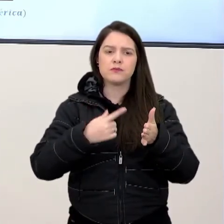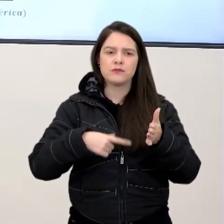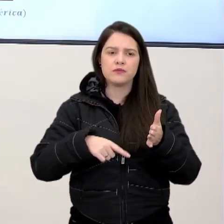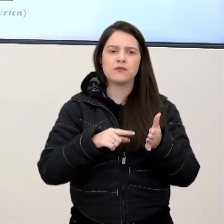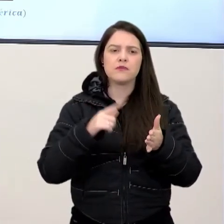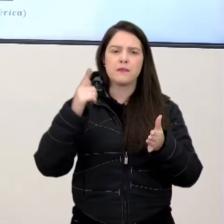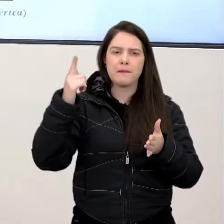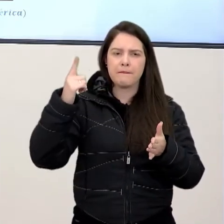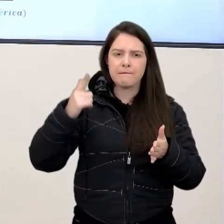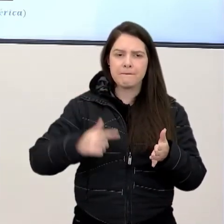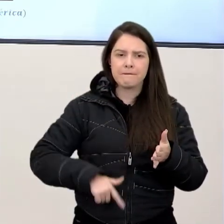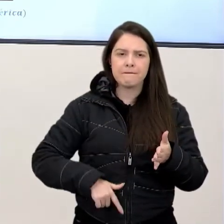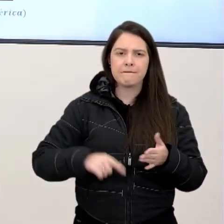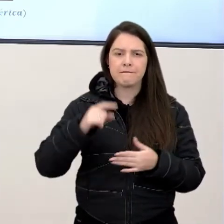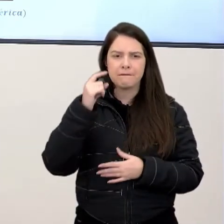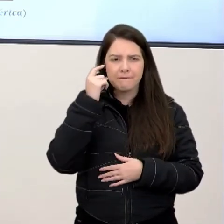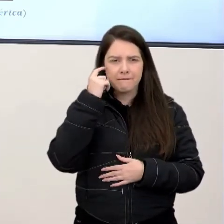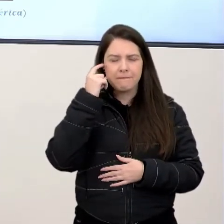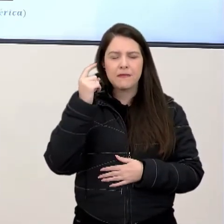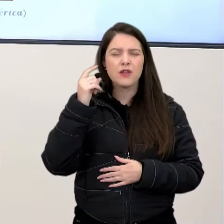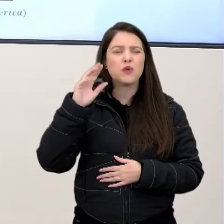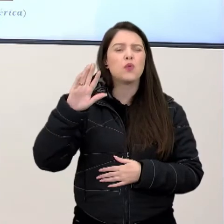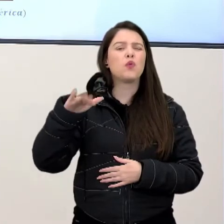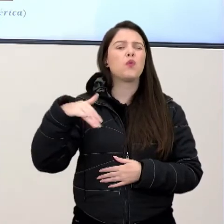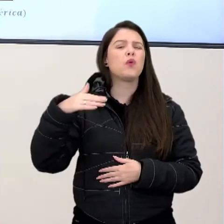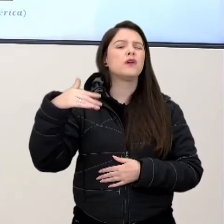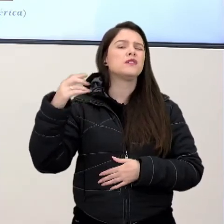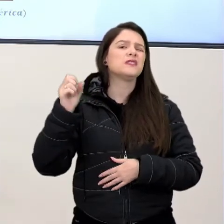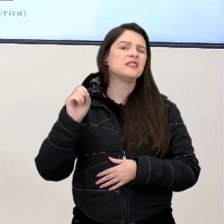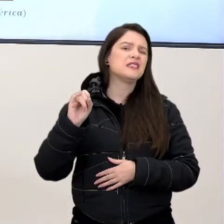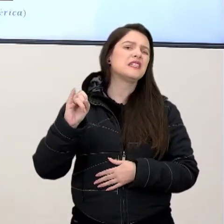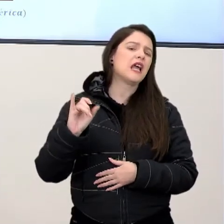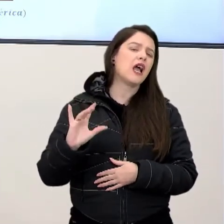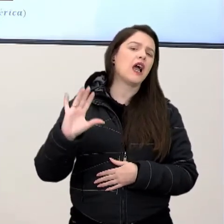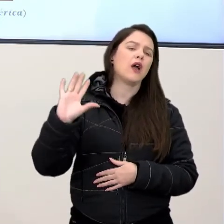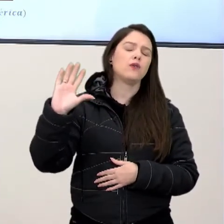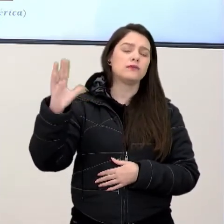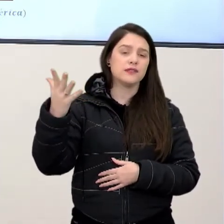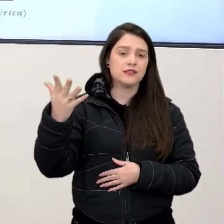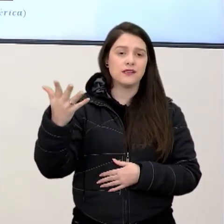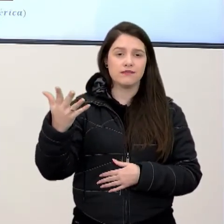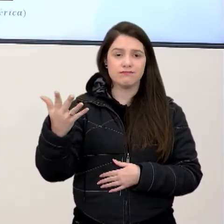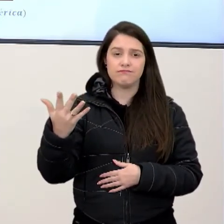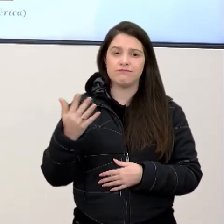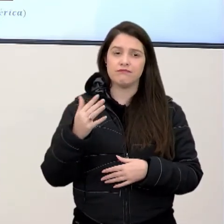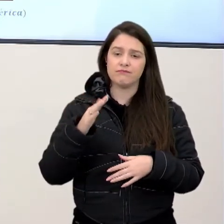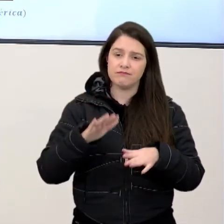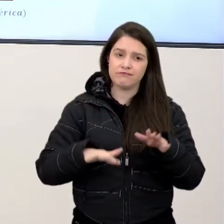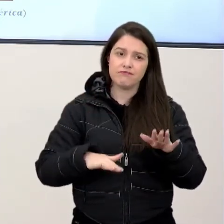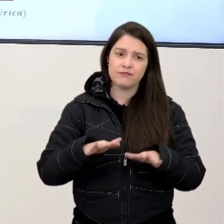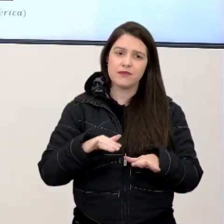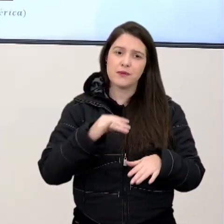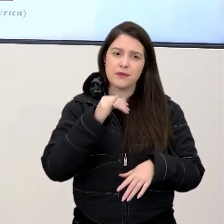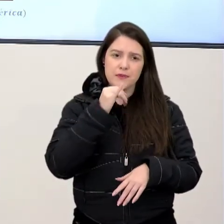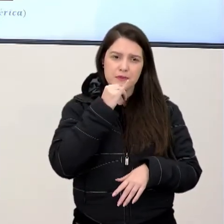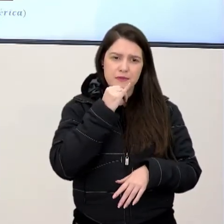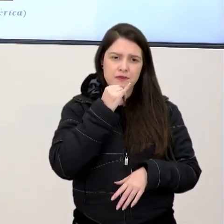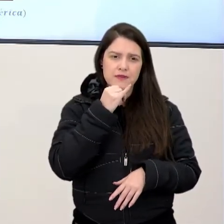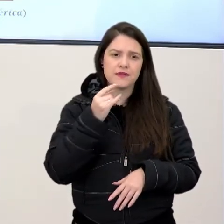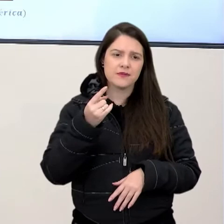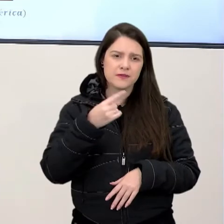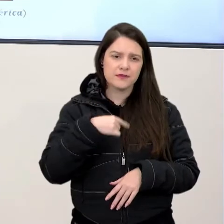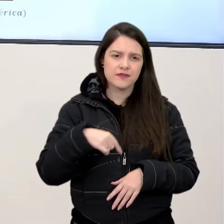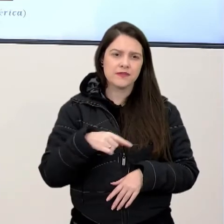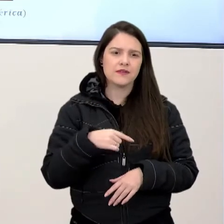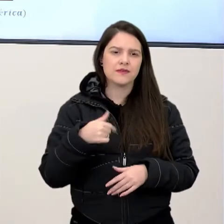acontecer. Professor, mas isso é daqui a quanto tempo se acontecer? Pois é, né? A gente já tem que estar com um pezinho lá no futuro, tem